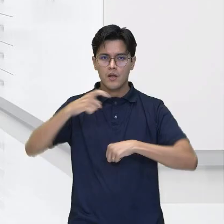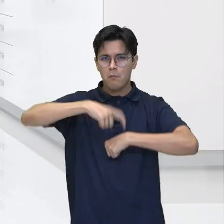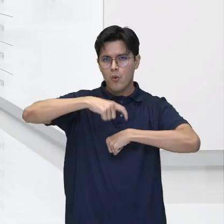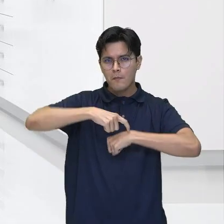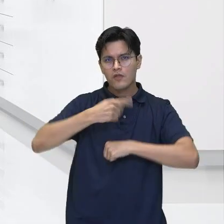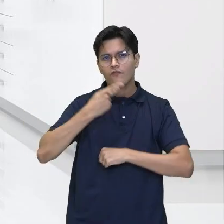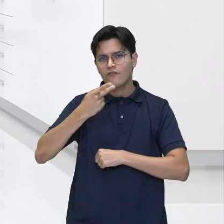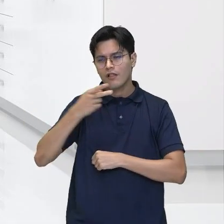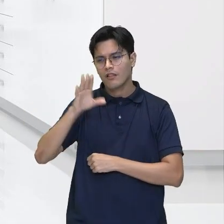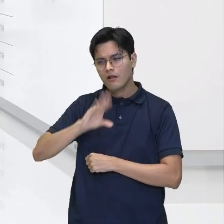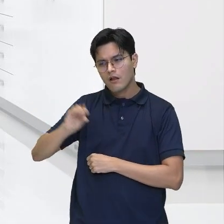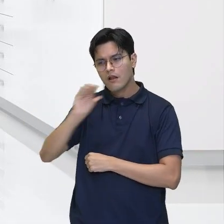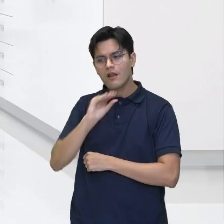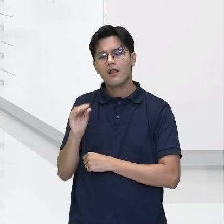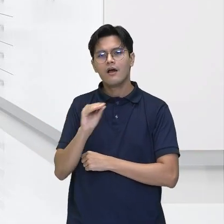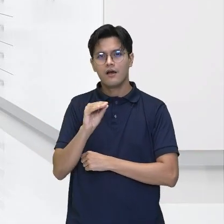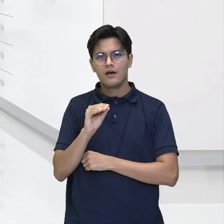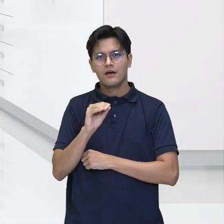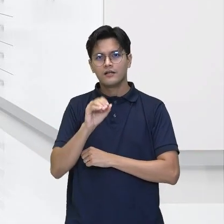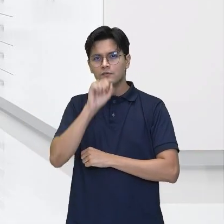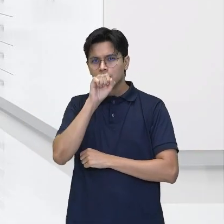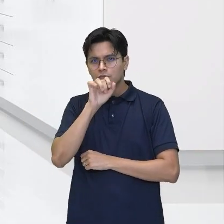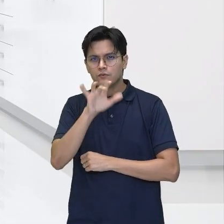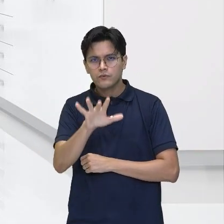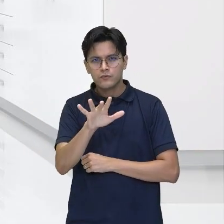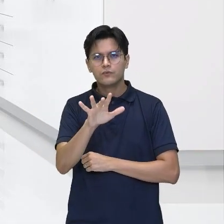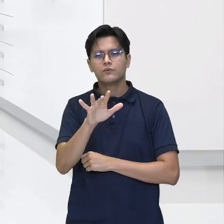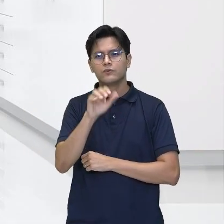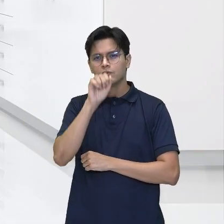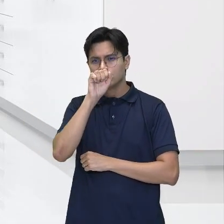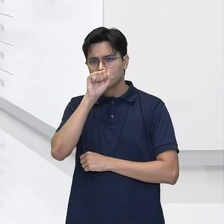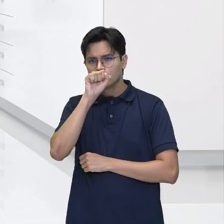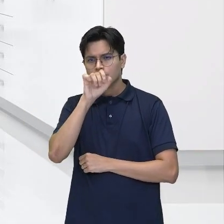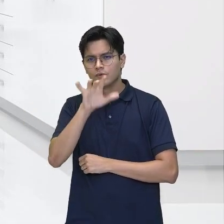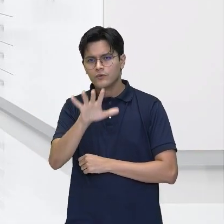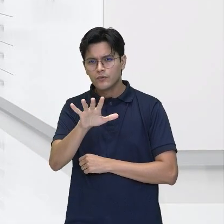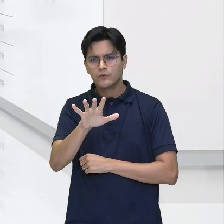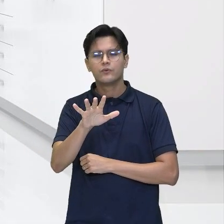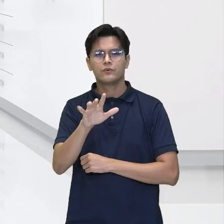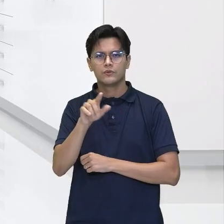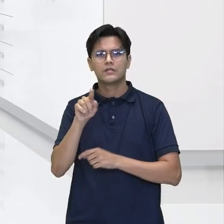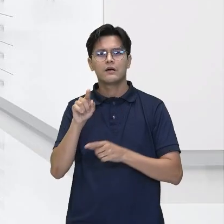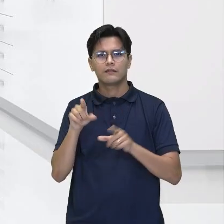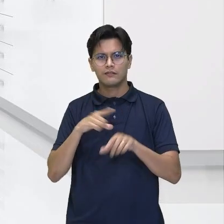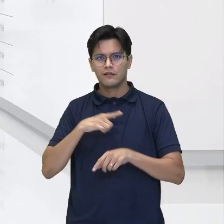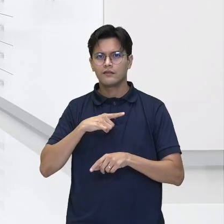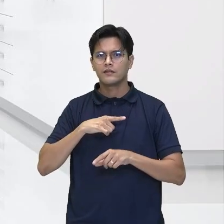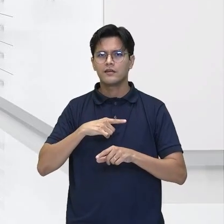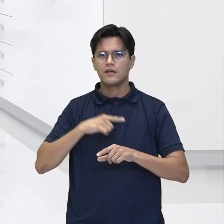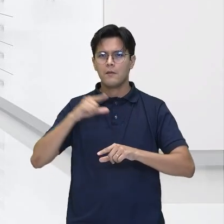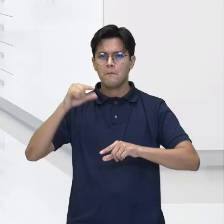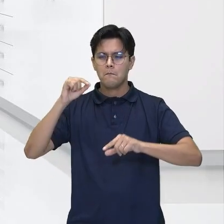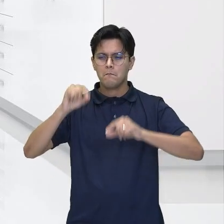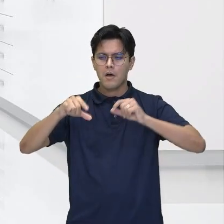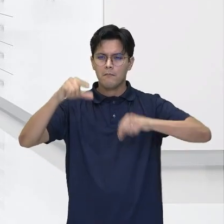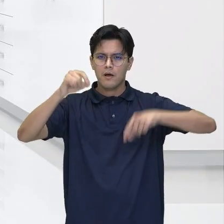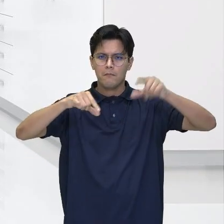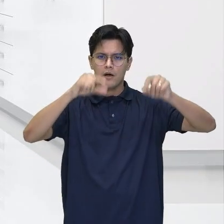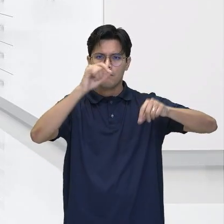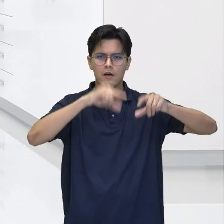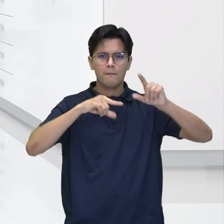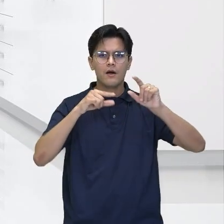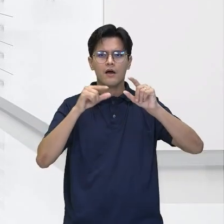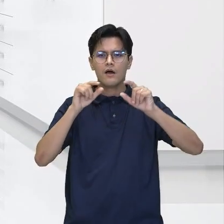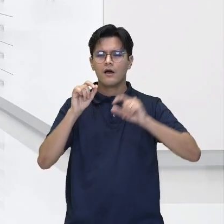espirro, aí é que são muitas gotículas sendo espalhadas no ambiente. Por isso, se estiver gripado, e